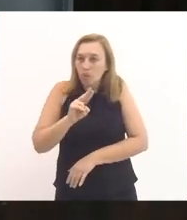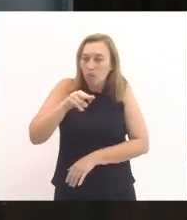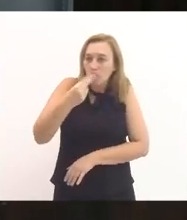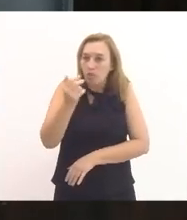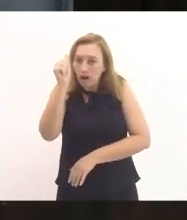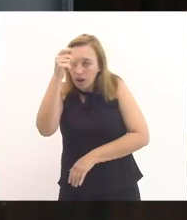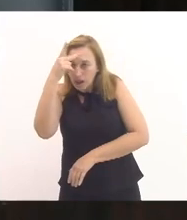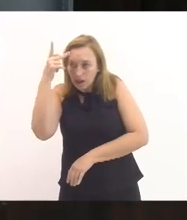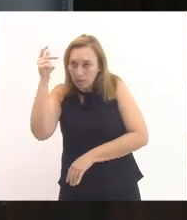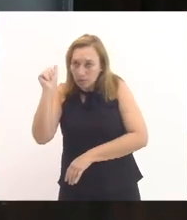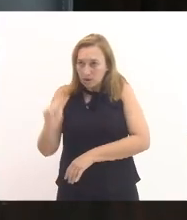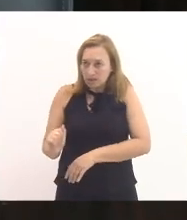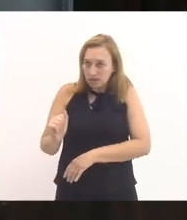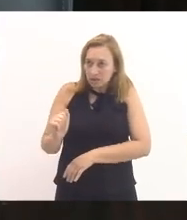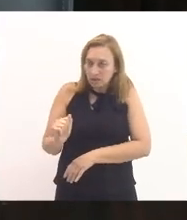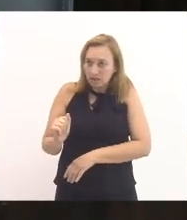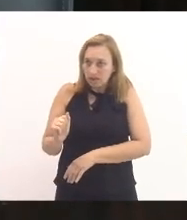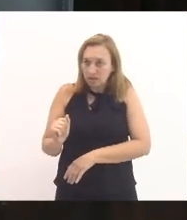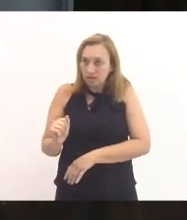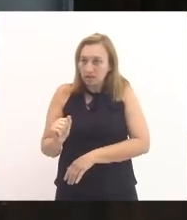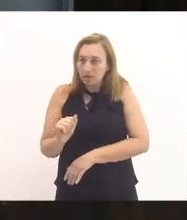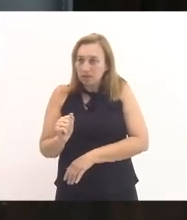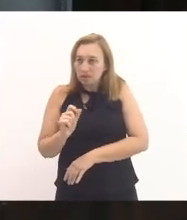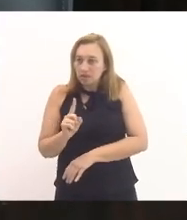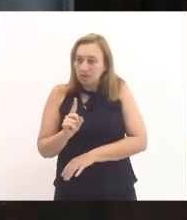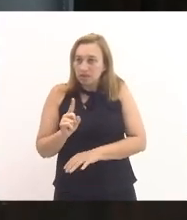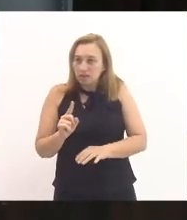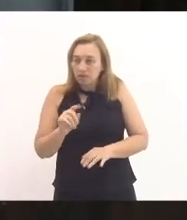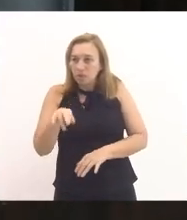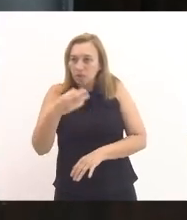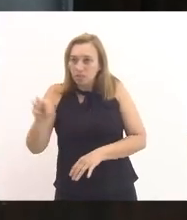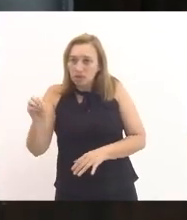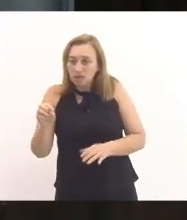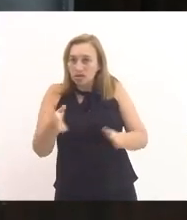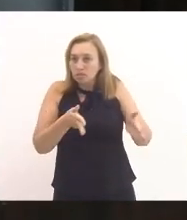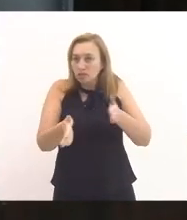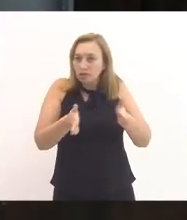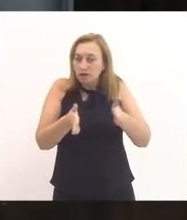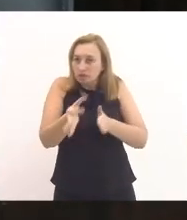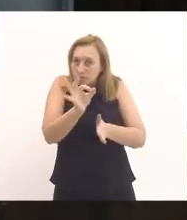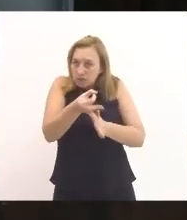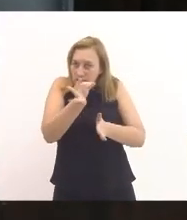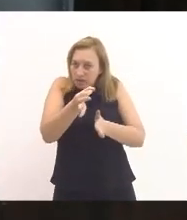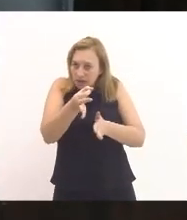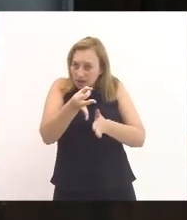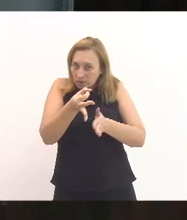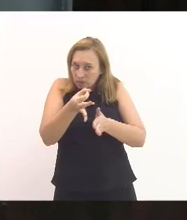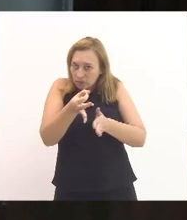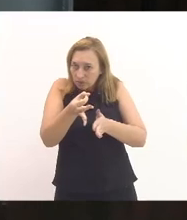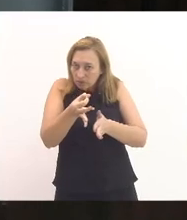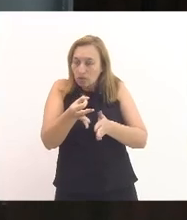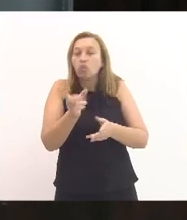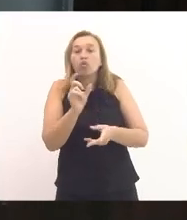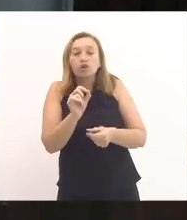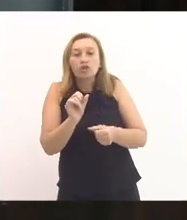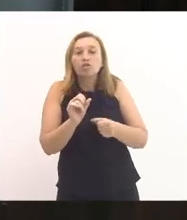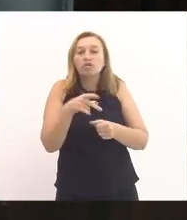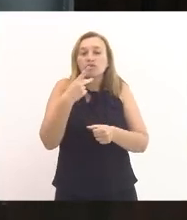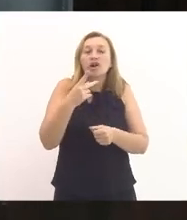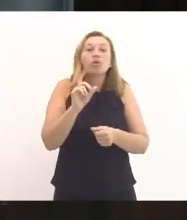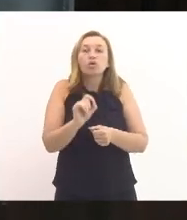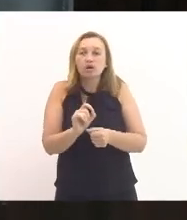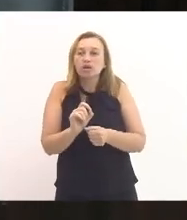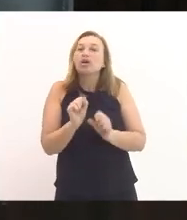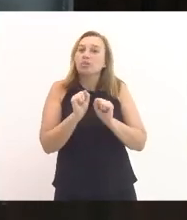fogo aposentado sem que tenha sido decretada a promoção no prazo legal que era deveria ter sido decretado o que que eu quero dizer com